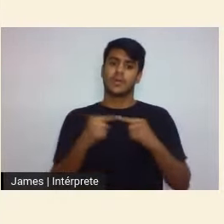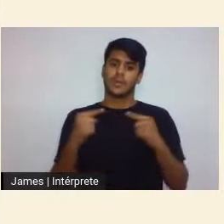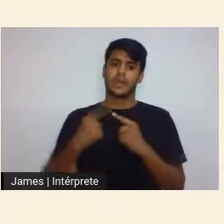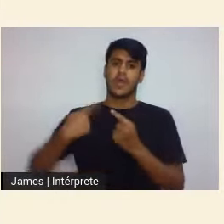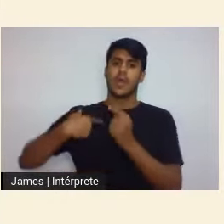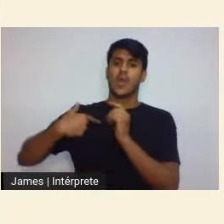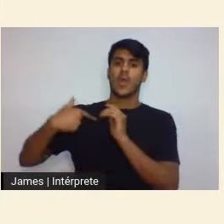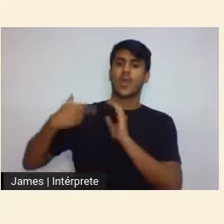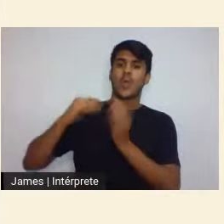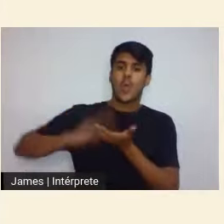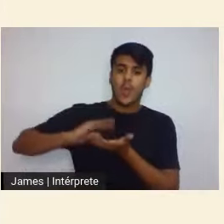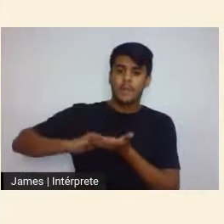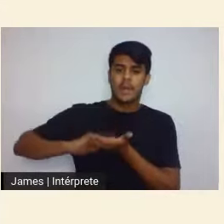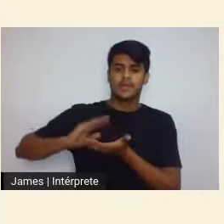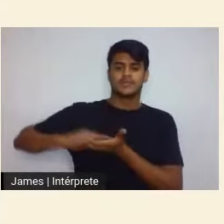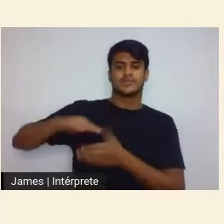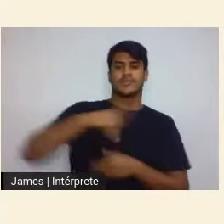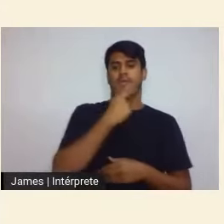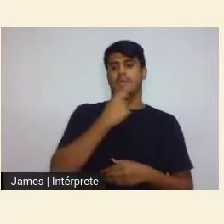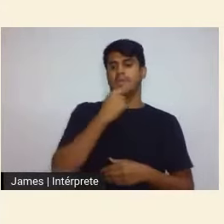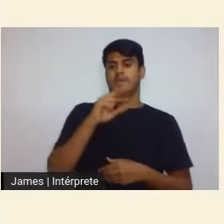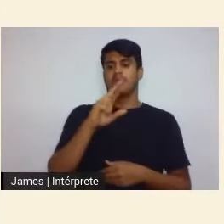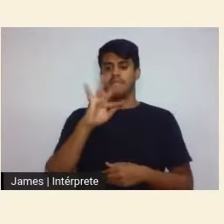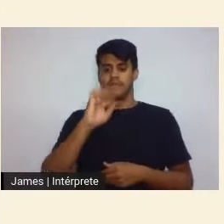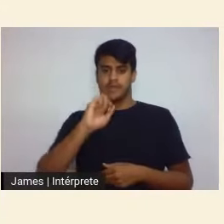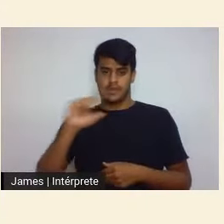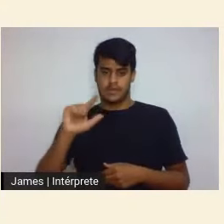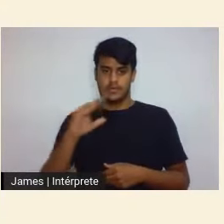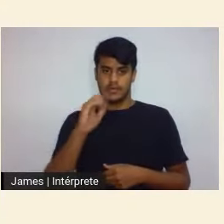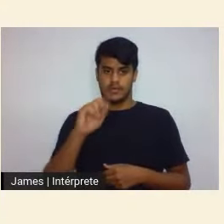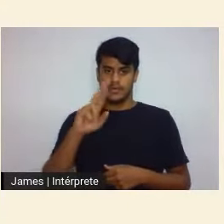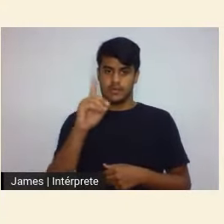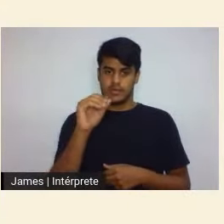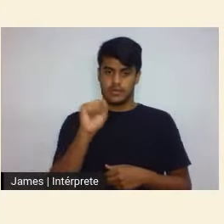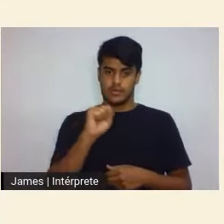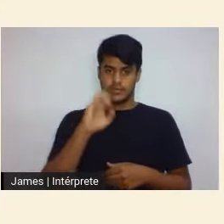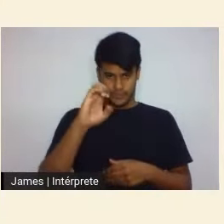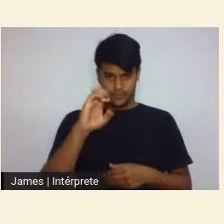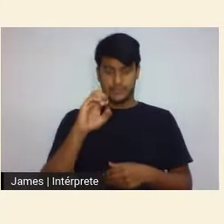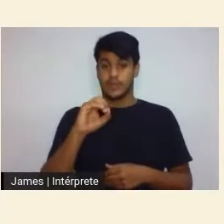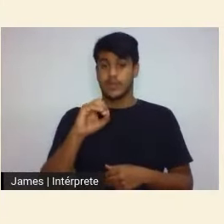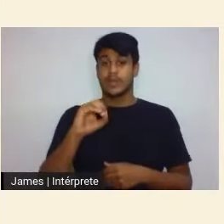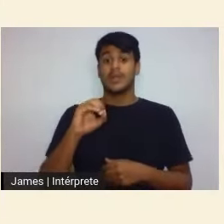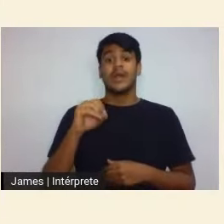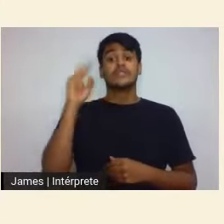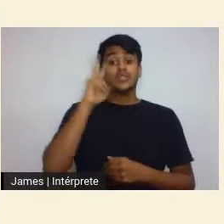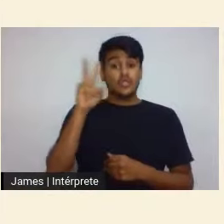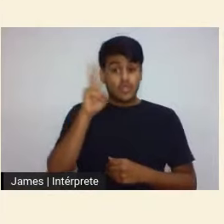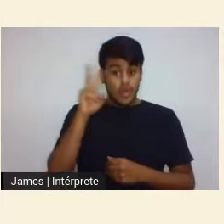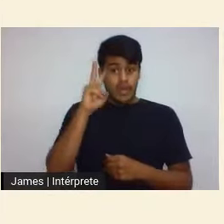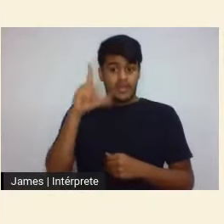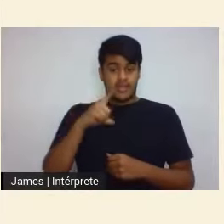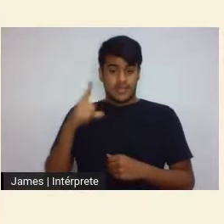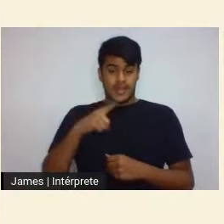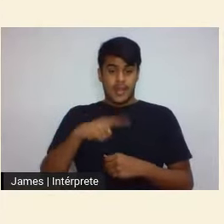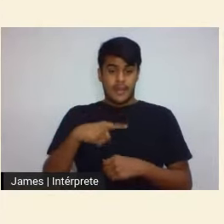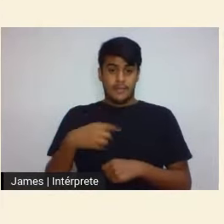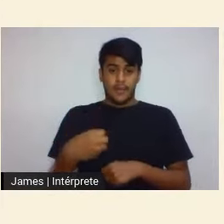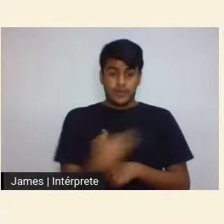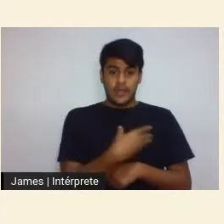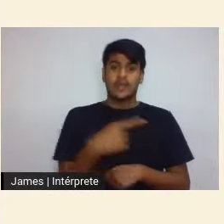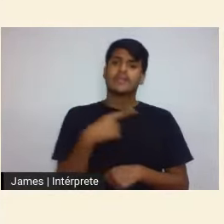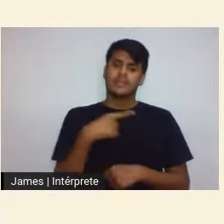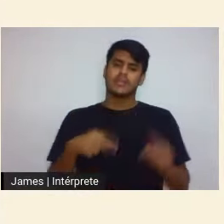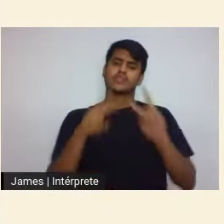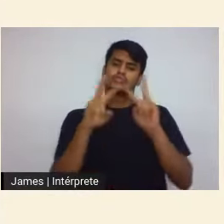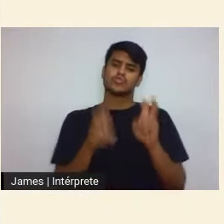fala do Rafael Cardoso. A história incorporada à moderna estrutura do verso livre, traduzindo elementos do